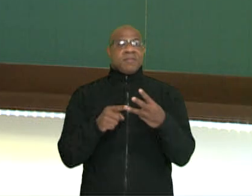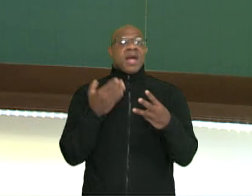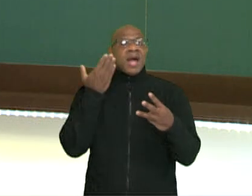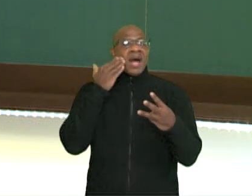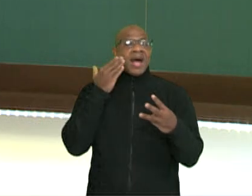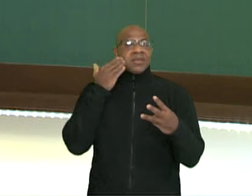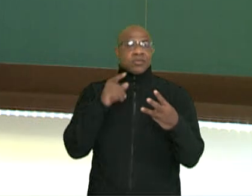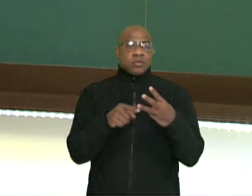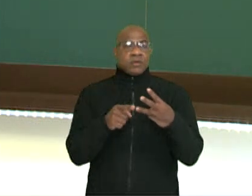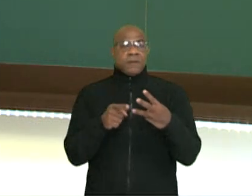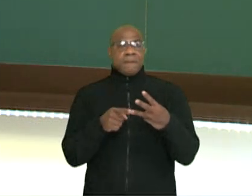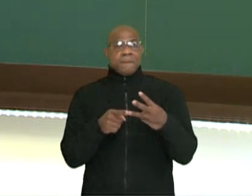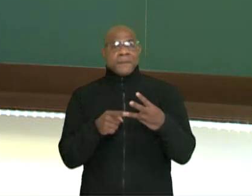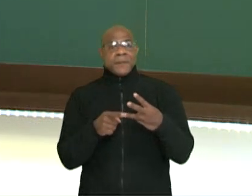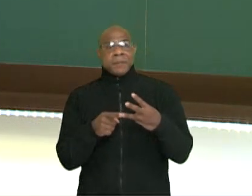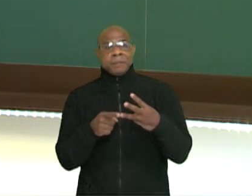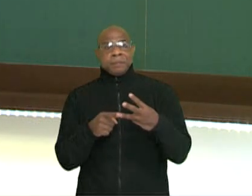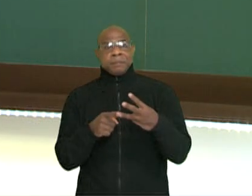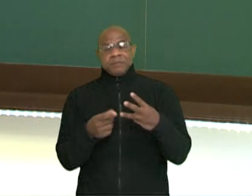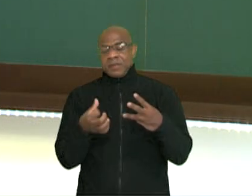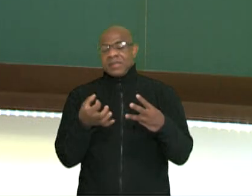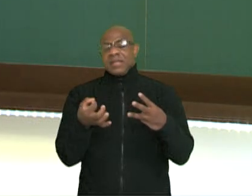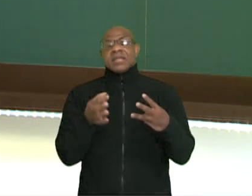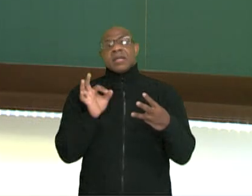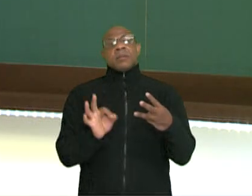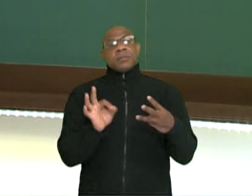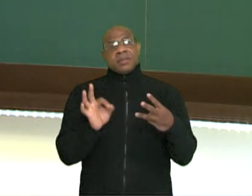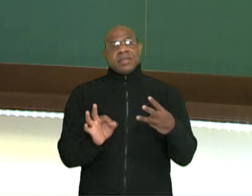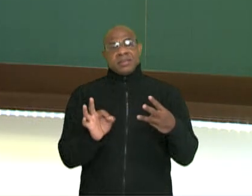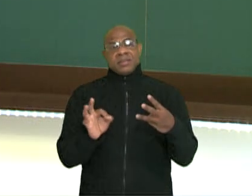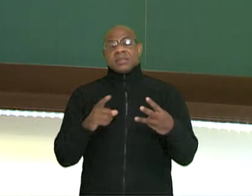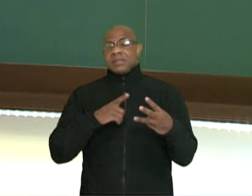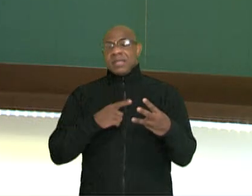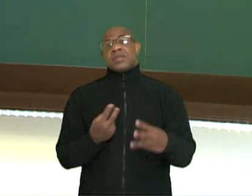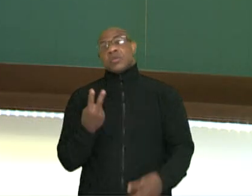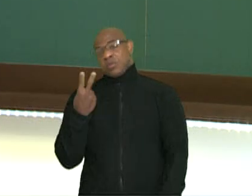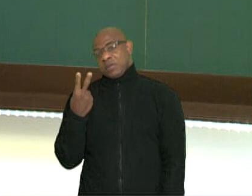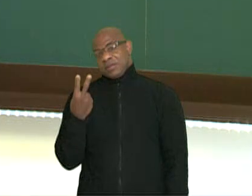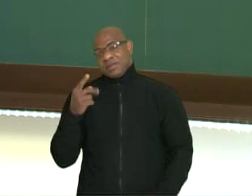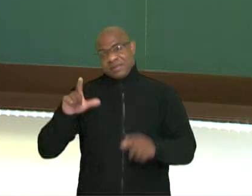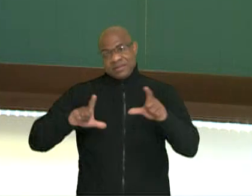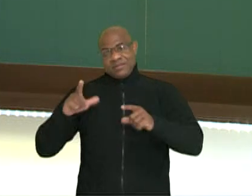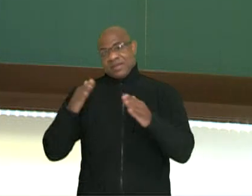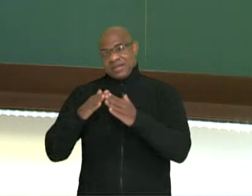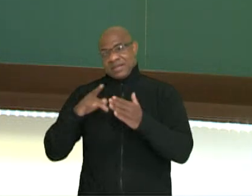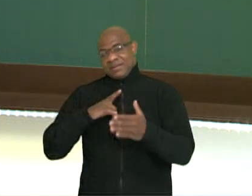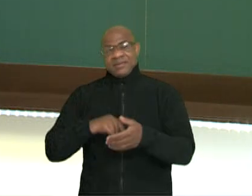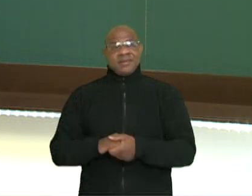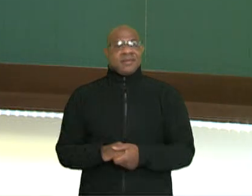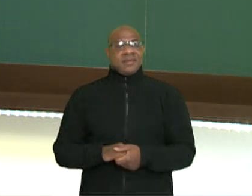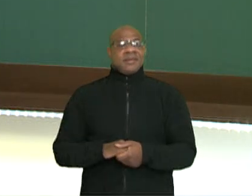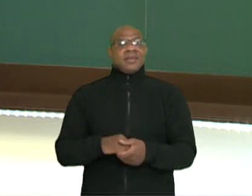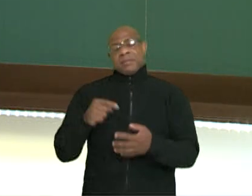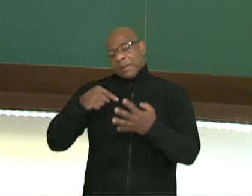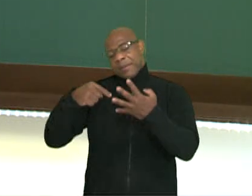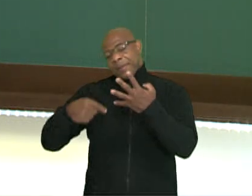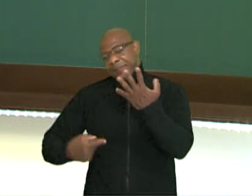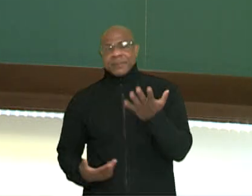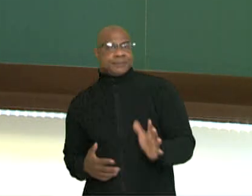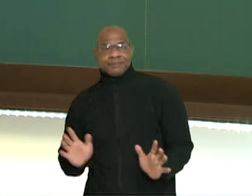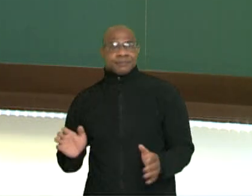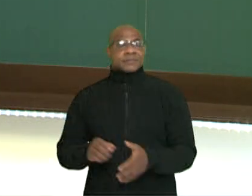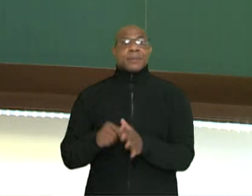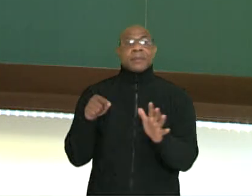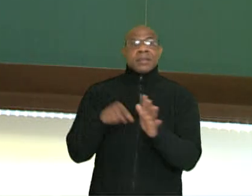azul e maior é 60% falou que tem duas. E assim por diante. Vamos ver qual que é a